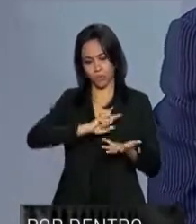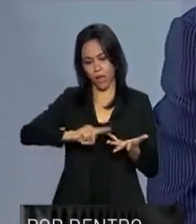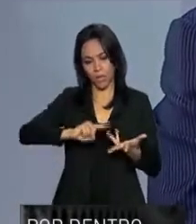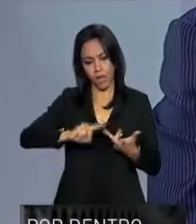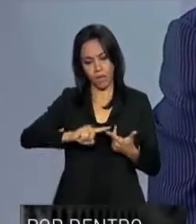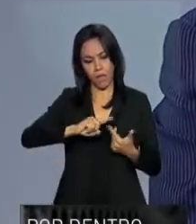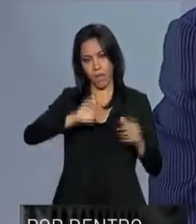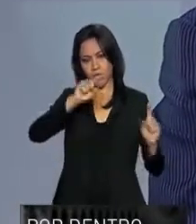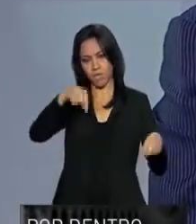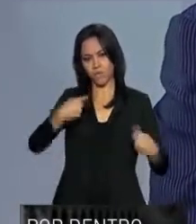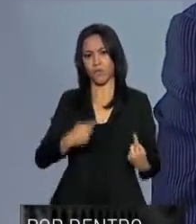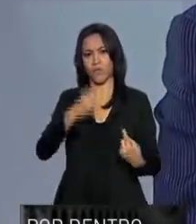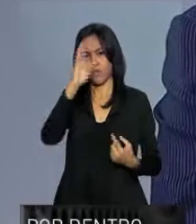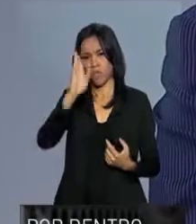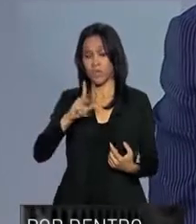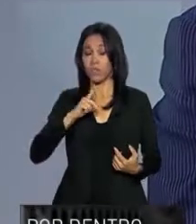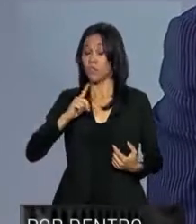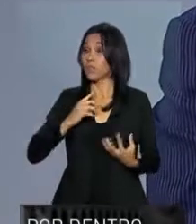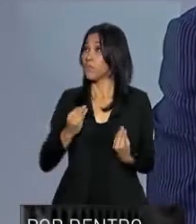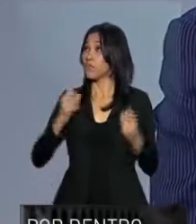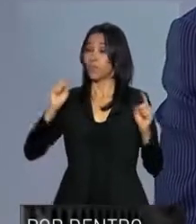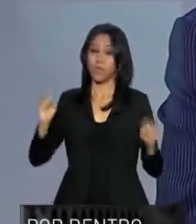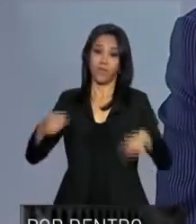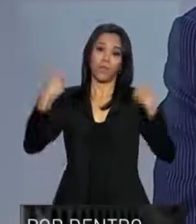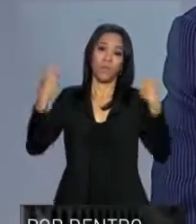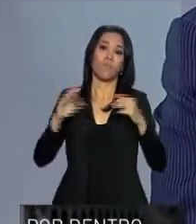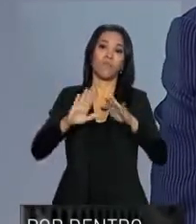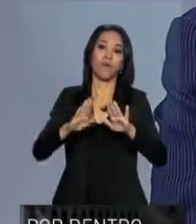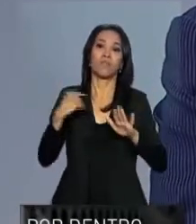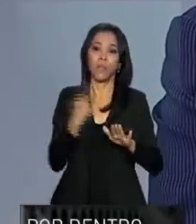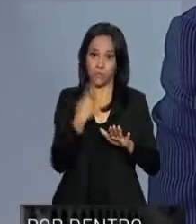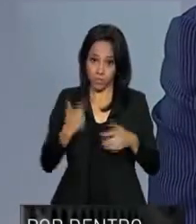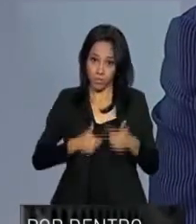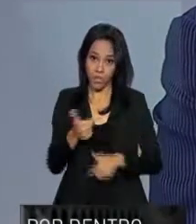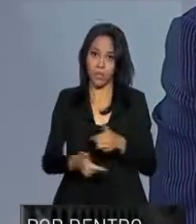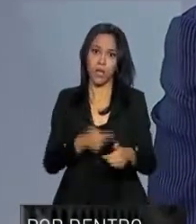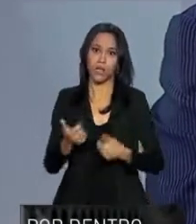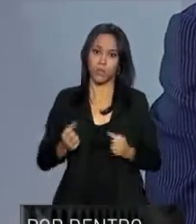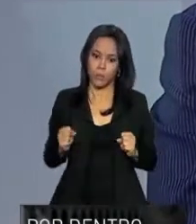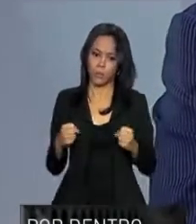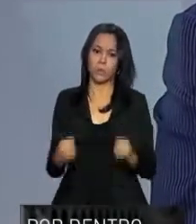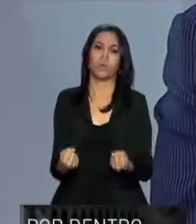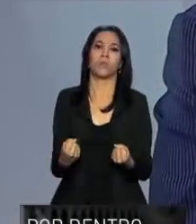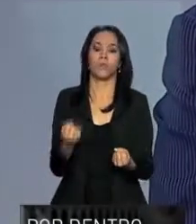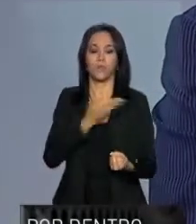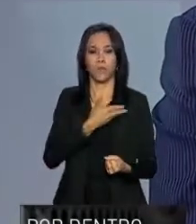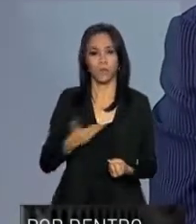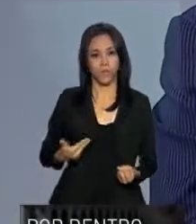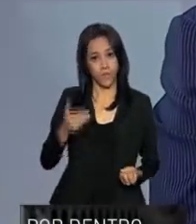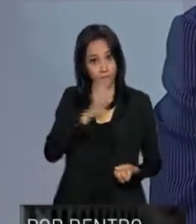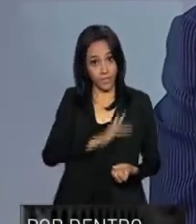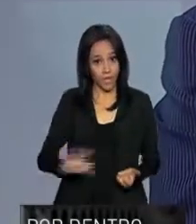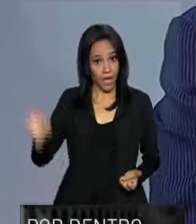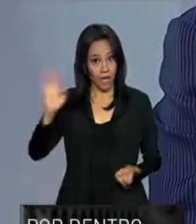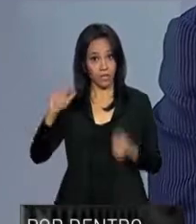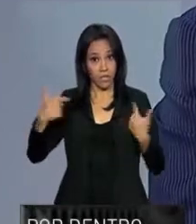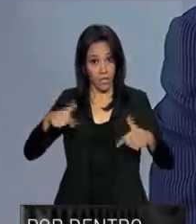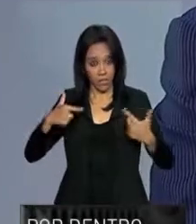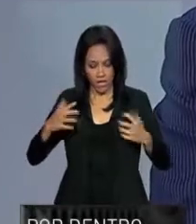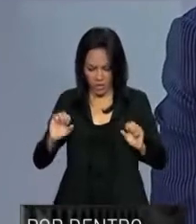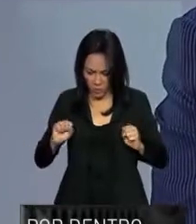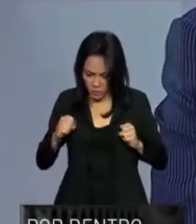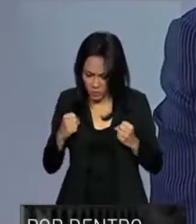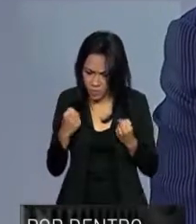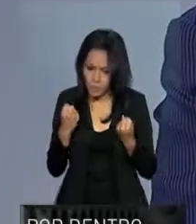brasil que nos desafios mas que nós estamos trabalhando muito o governo federal trabalha com muita é evidência com